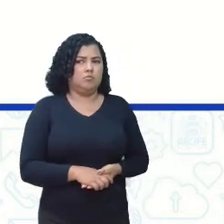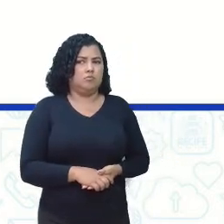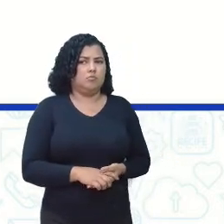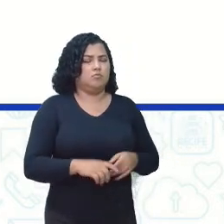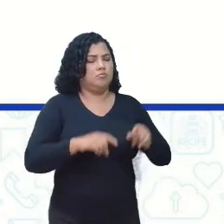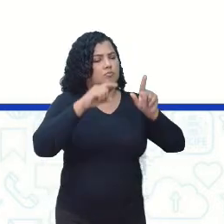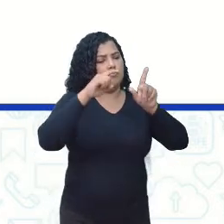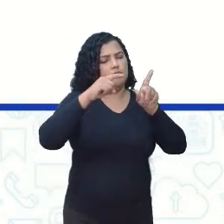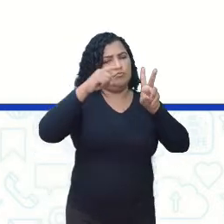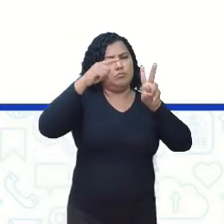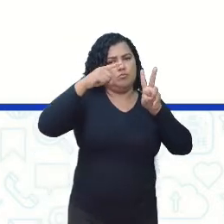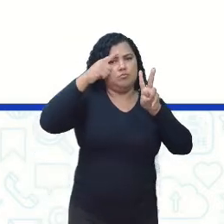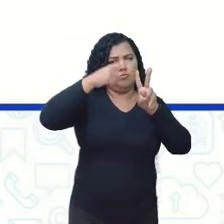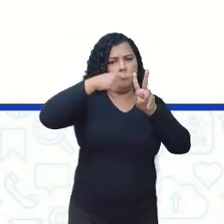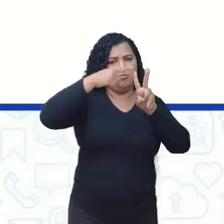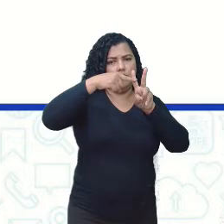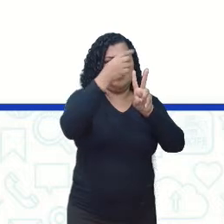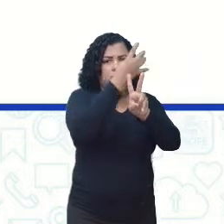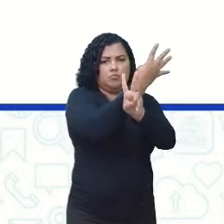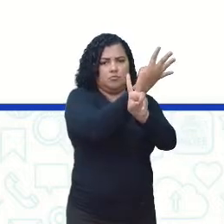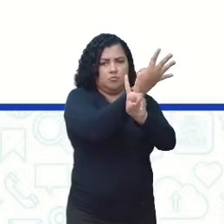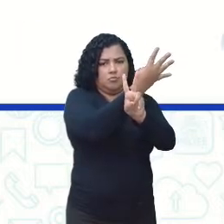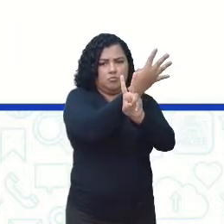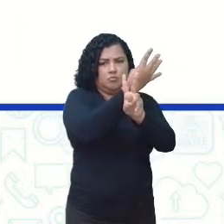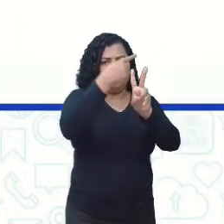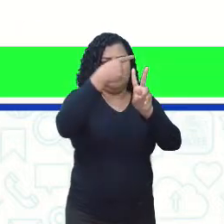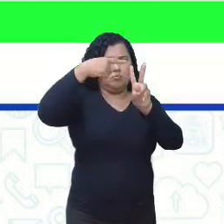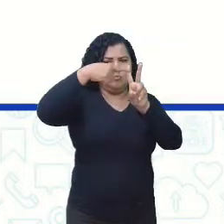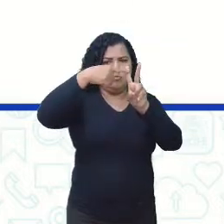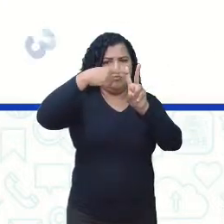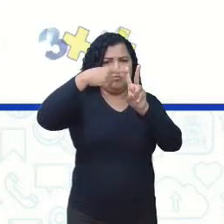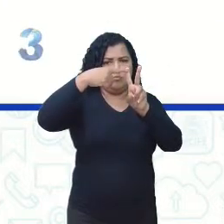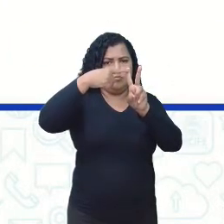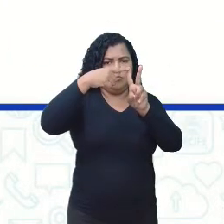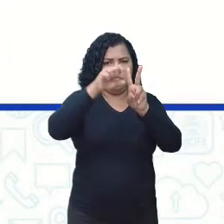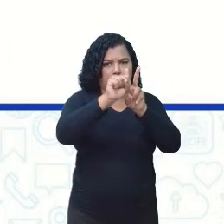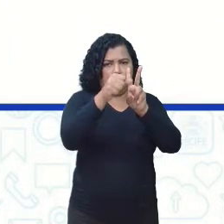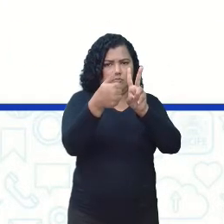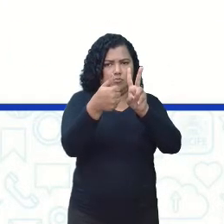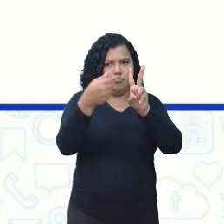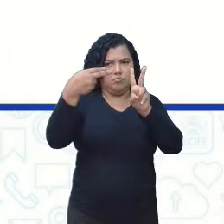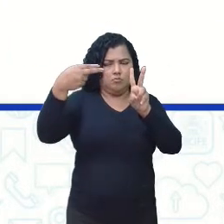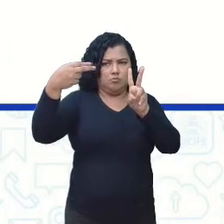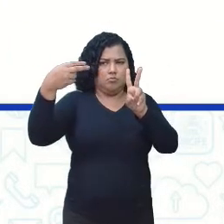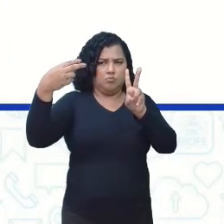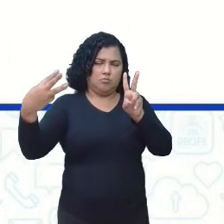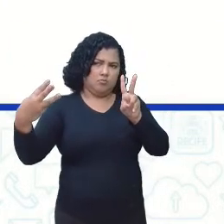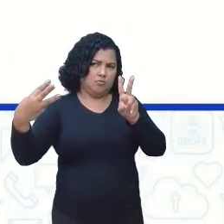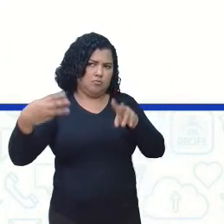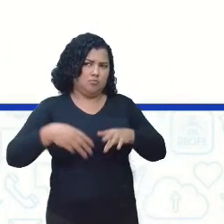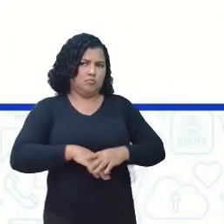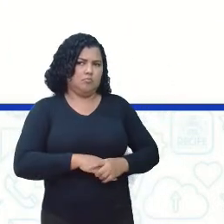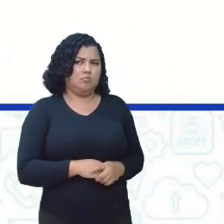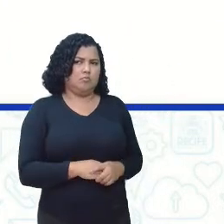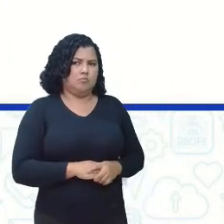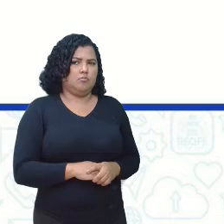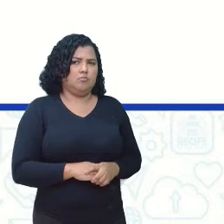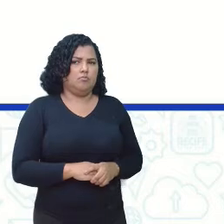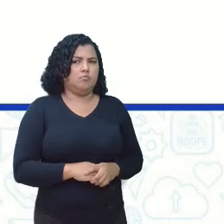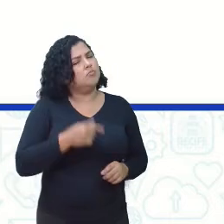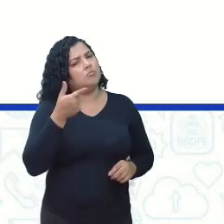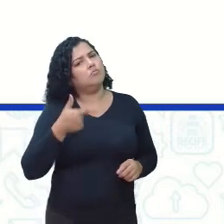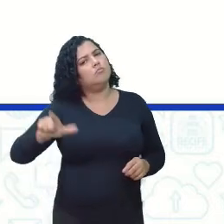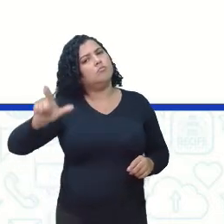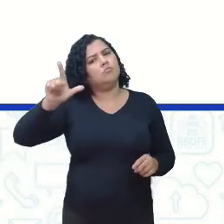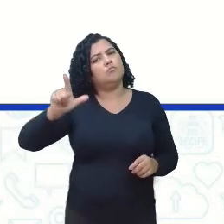81 e aquele 3 vai virar o 4. Então, observe que é isso daí. Se eu for para o próximo, o que é que vai